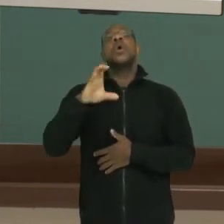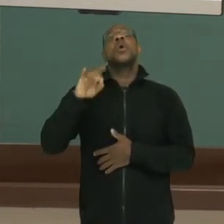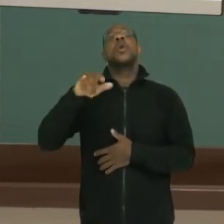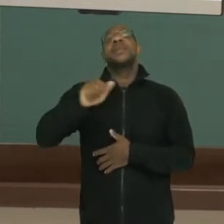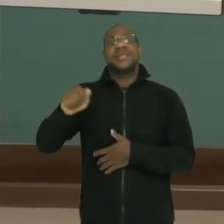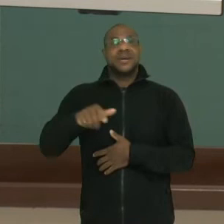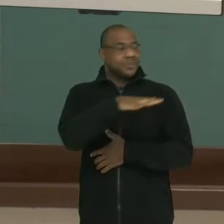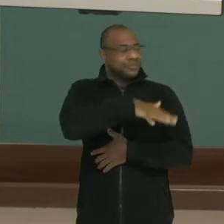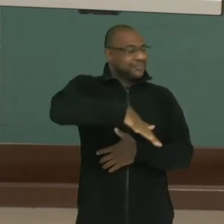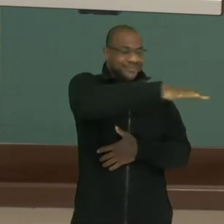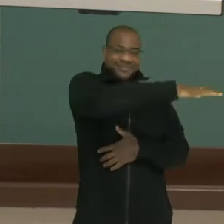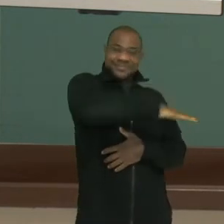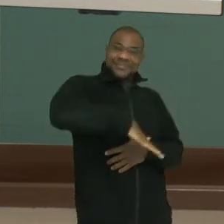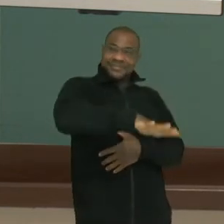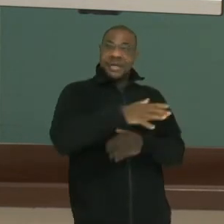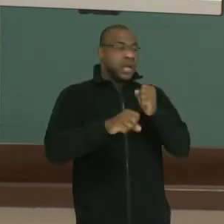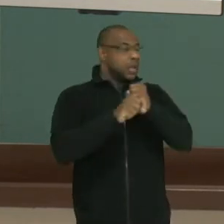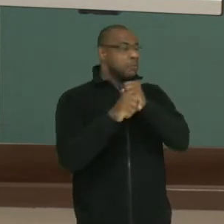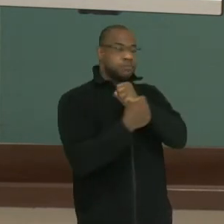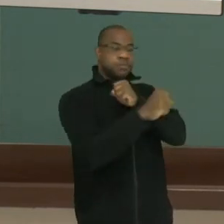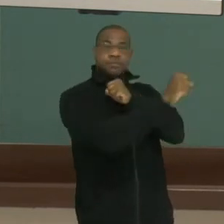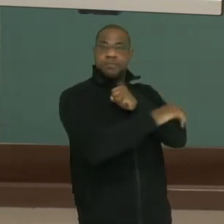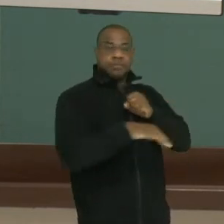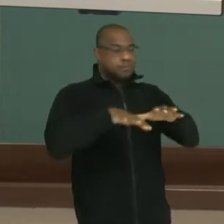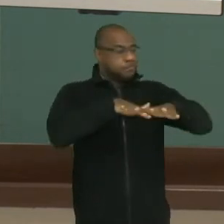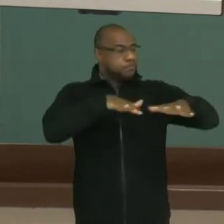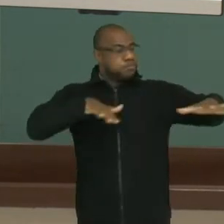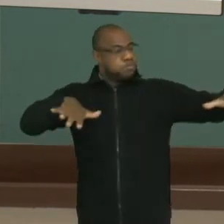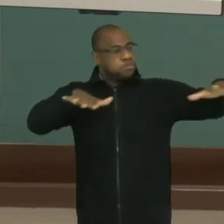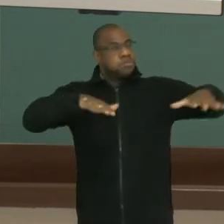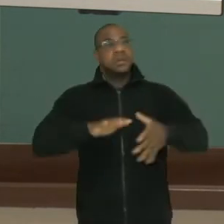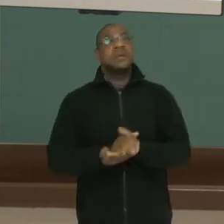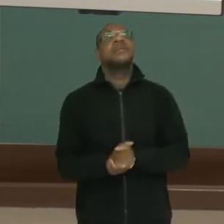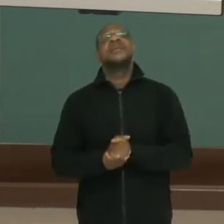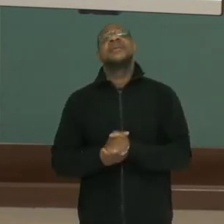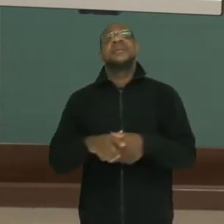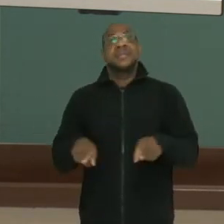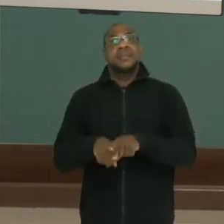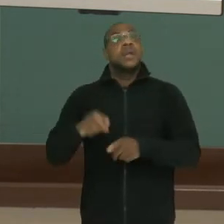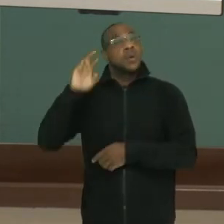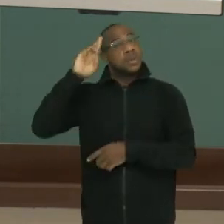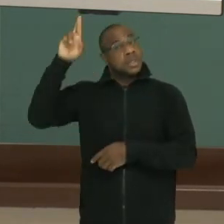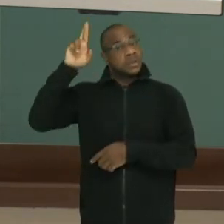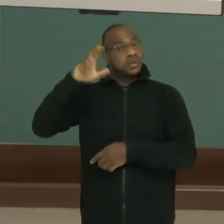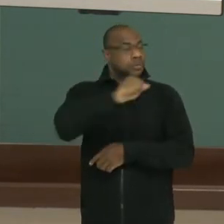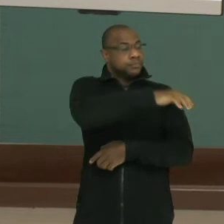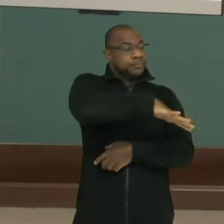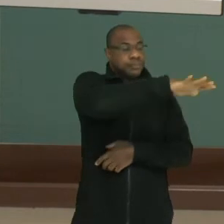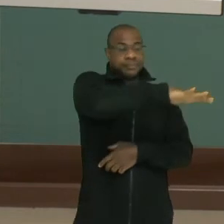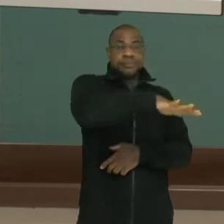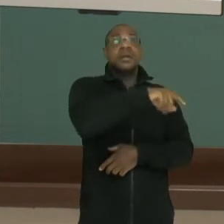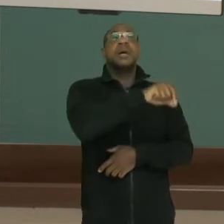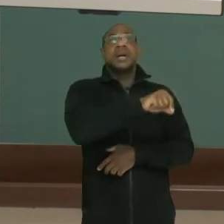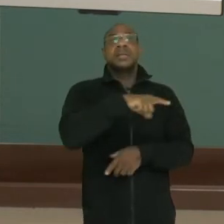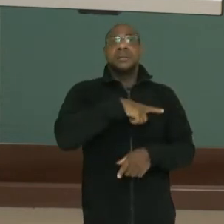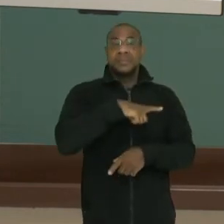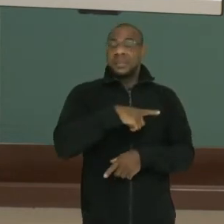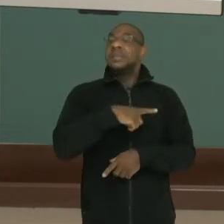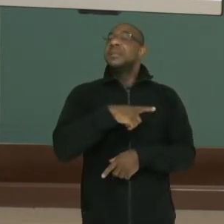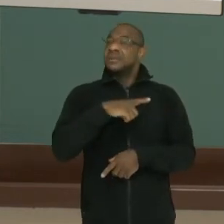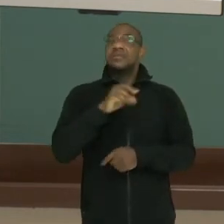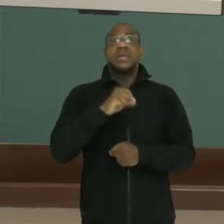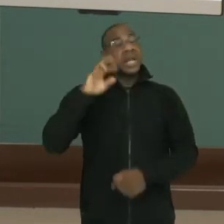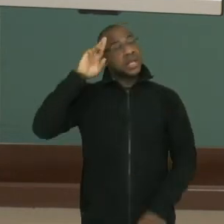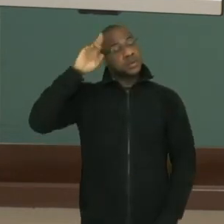colonial o senhor de engenho também passa a ganhar um status, né, nessa sociedade. Por quê? Porque ele era o dono